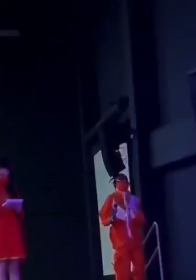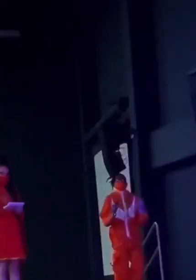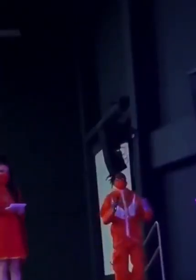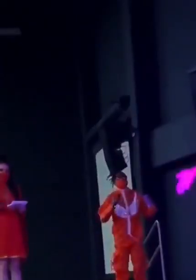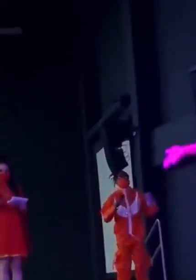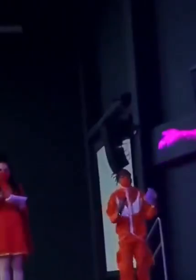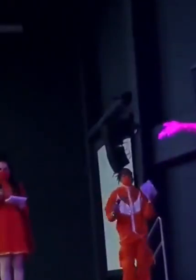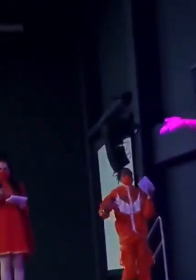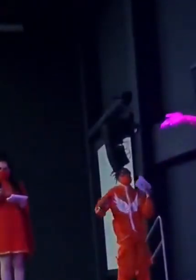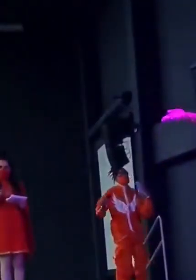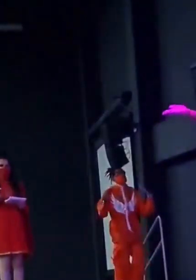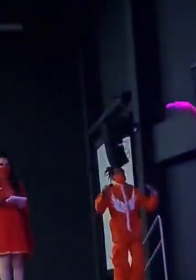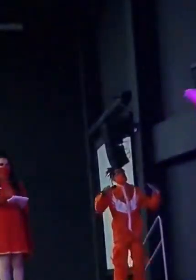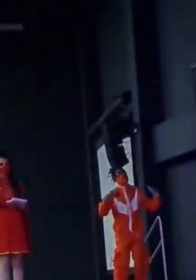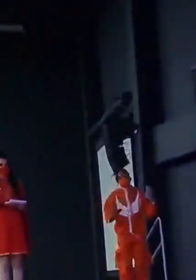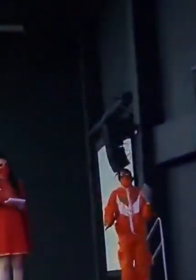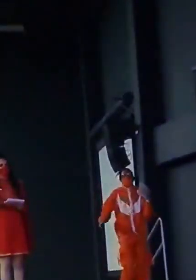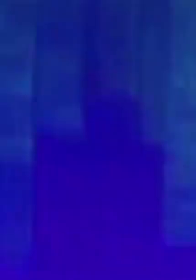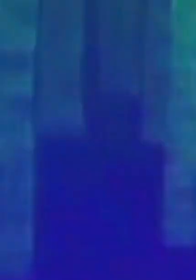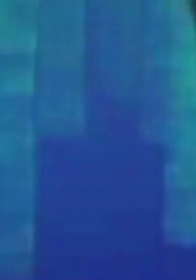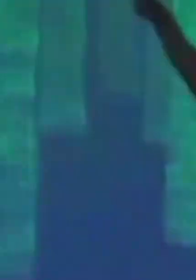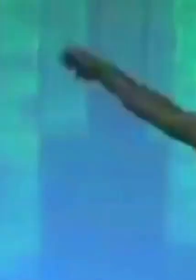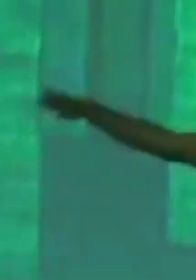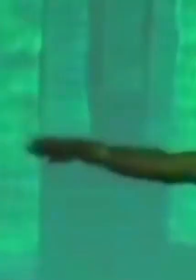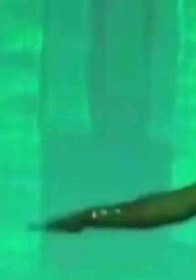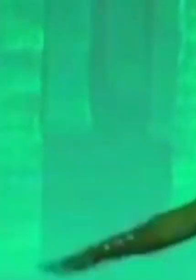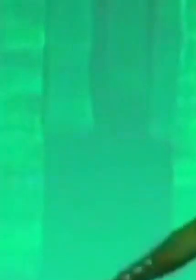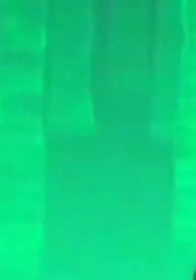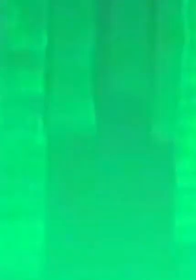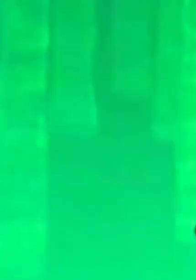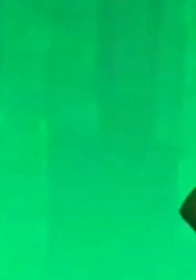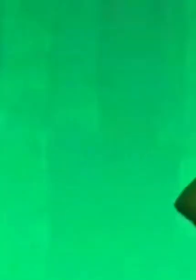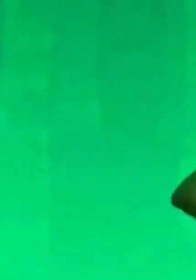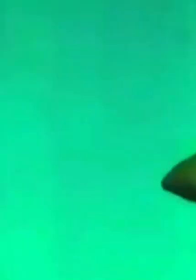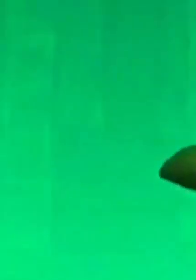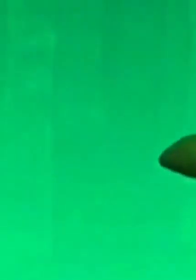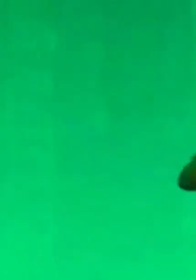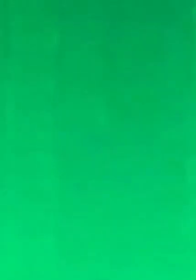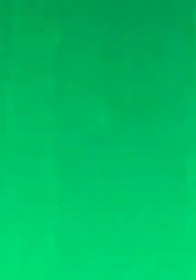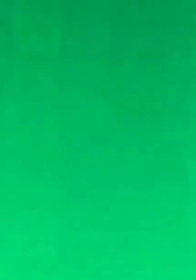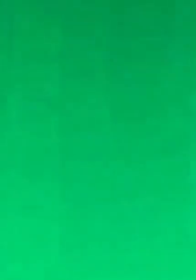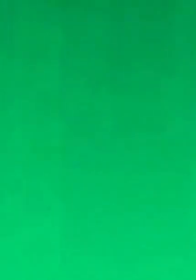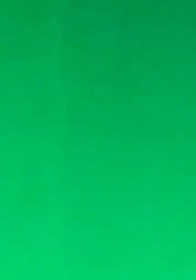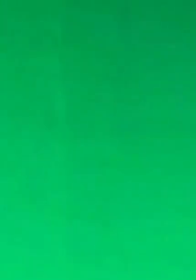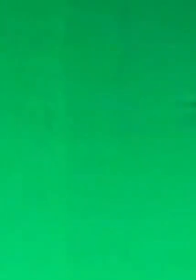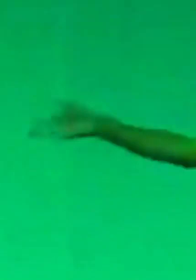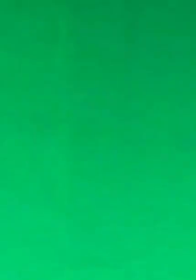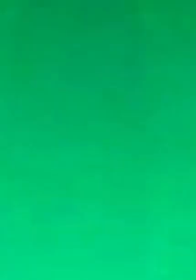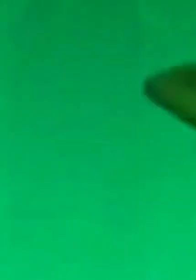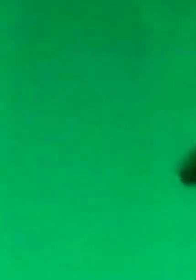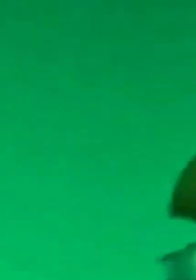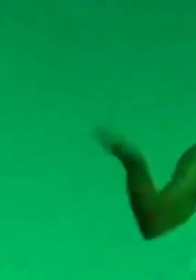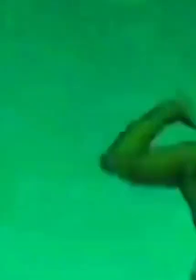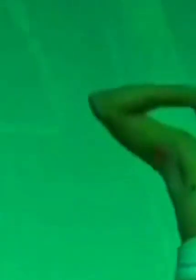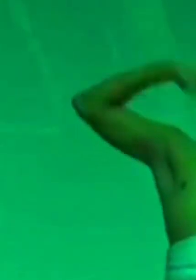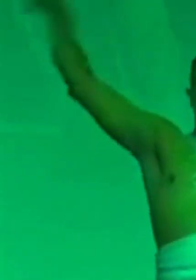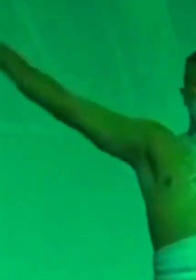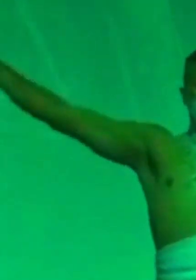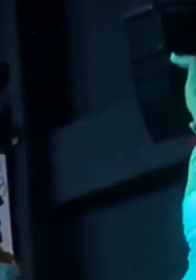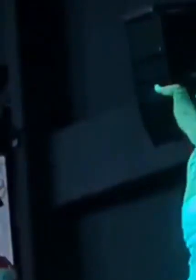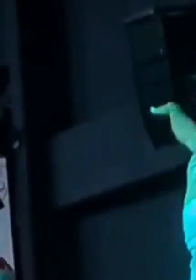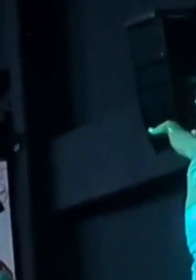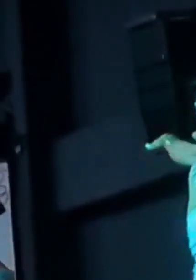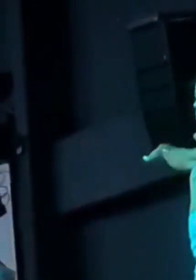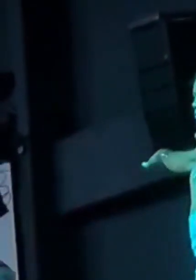o tambor, o grave da batida vai te dominar. Sente o tambor, sente o tambor, duvido que seu corpo consegue